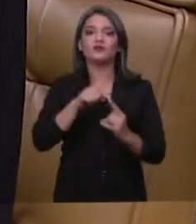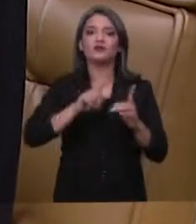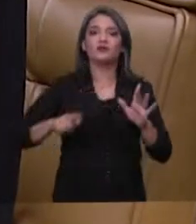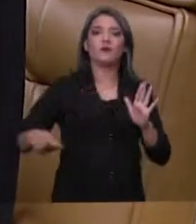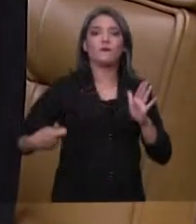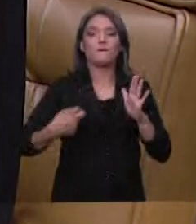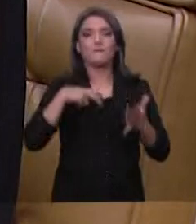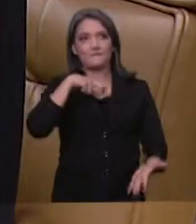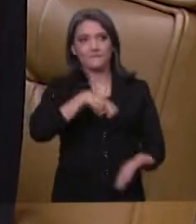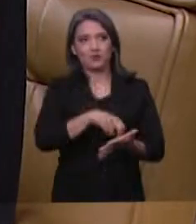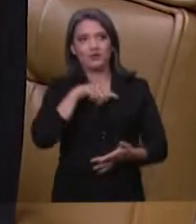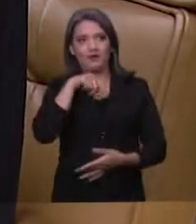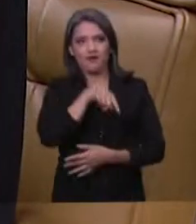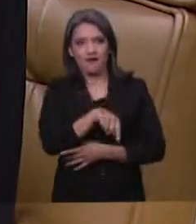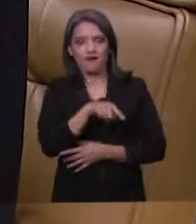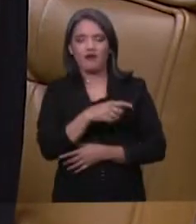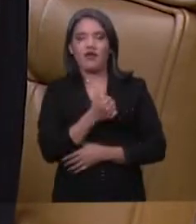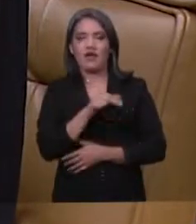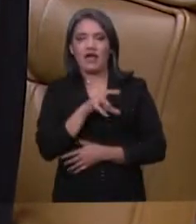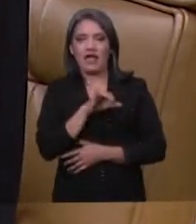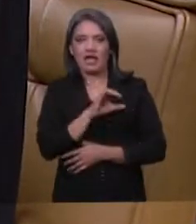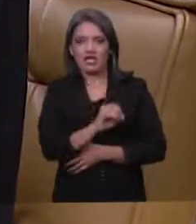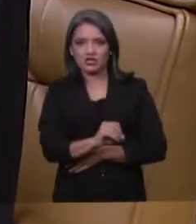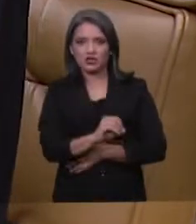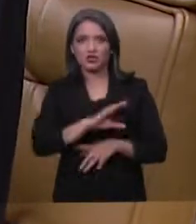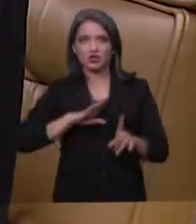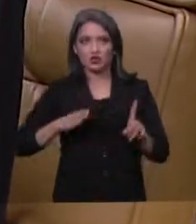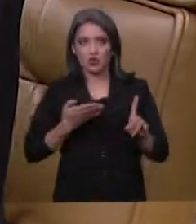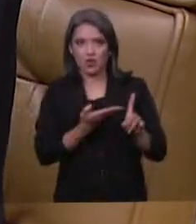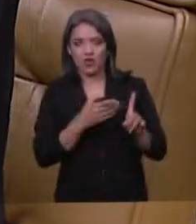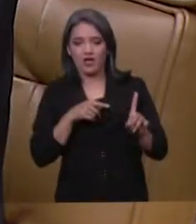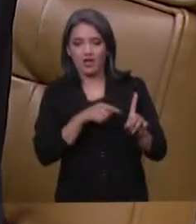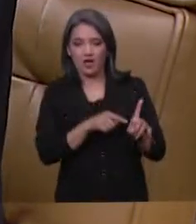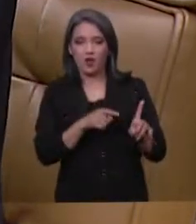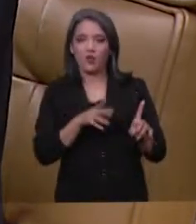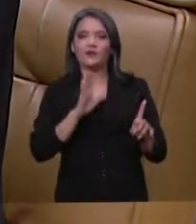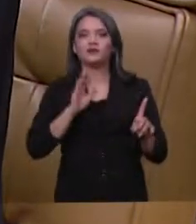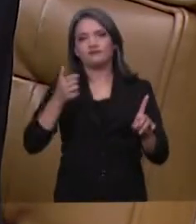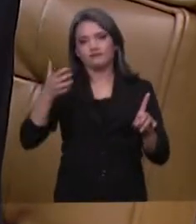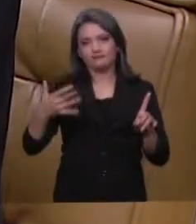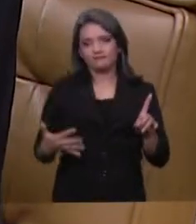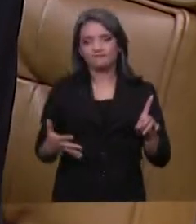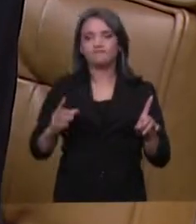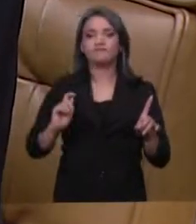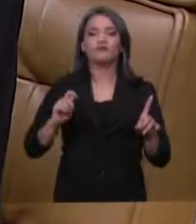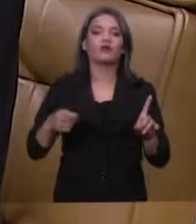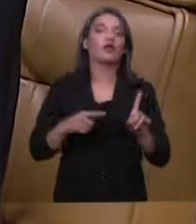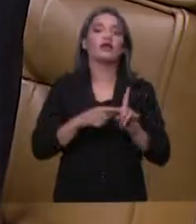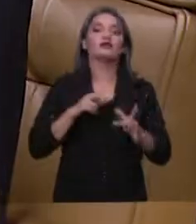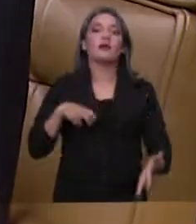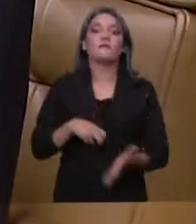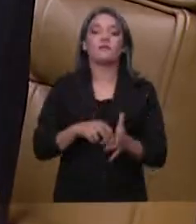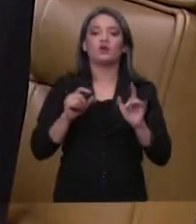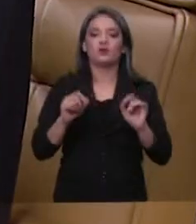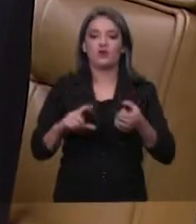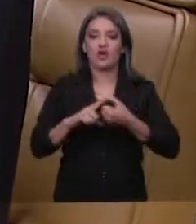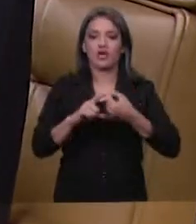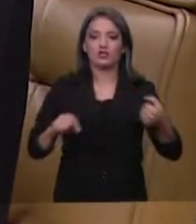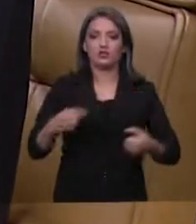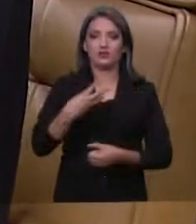para condenar o réu Aécio Lúcio Costa Pereira, já qualificado nos autos, nas seguintes penas. Artigo